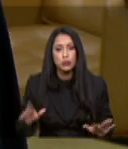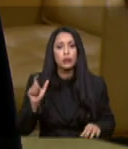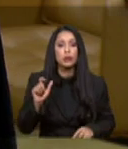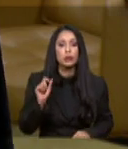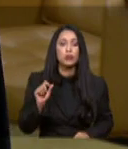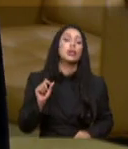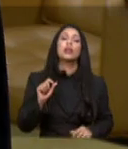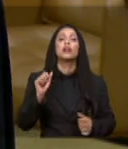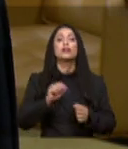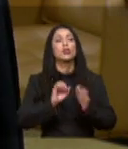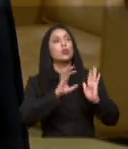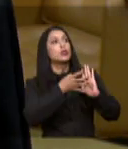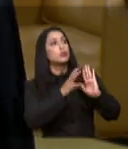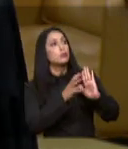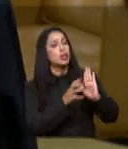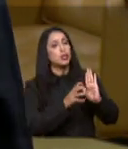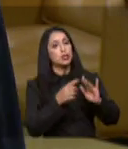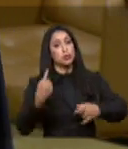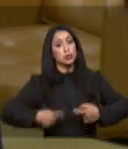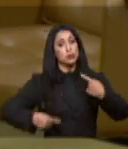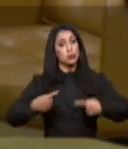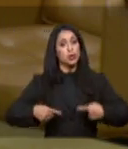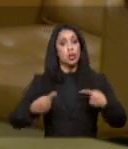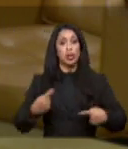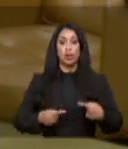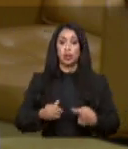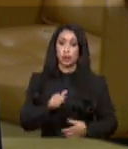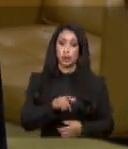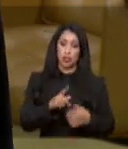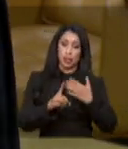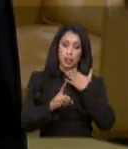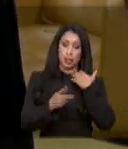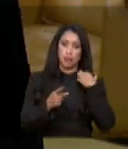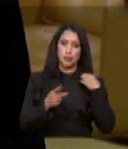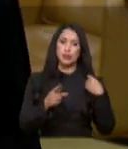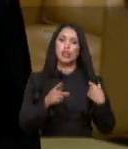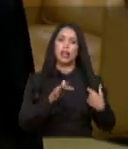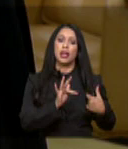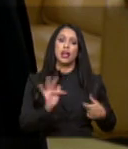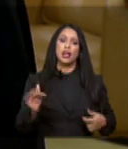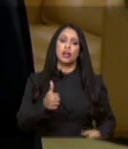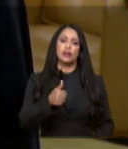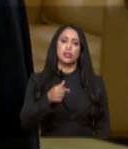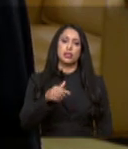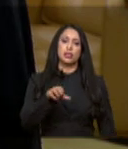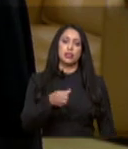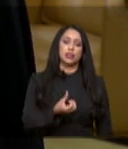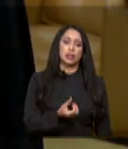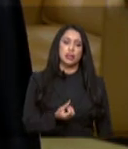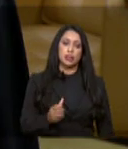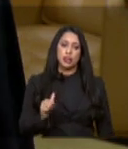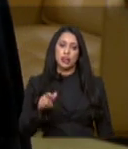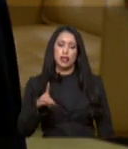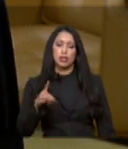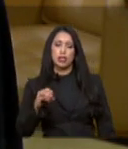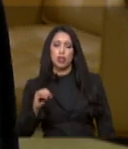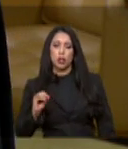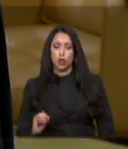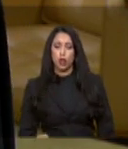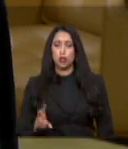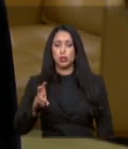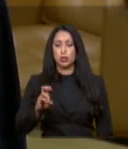impugnações expostas pelos partidos políticos requerentes, tanto na DPF 760 quanto na ADO 54,